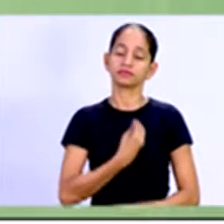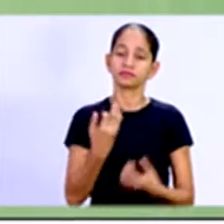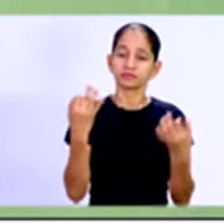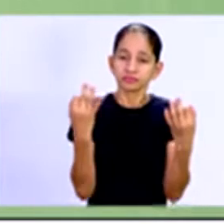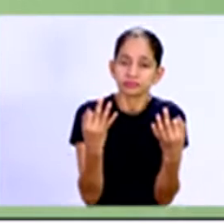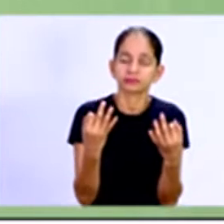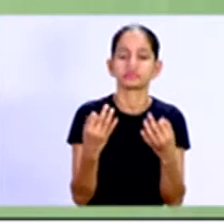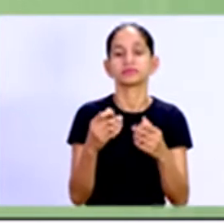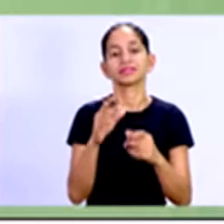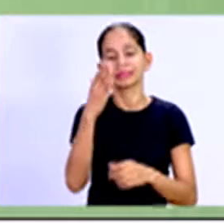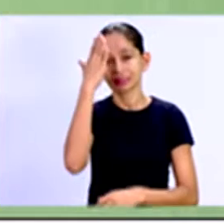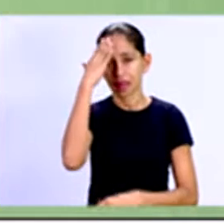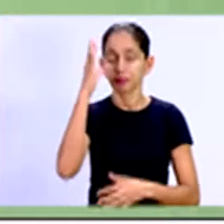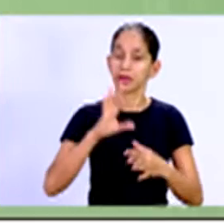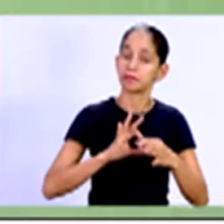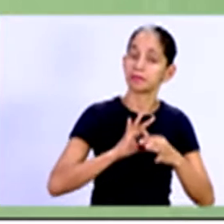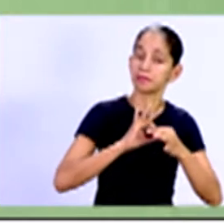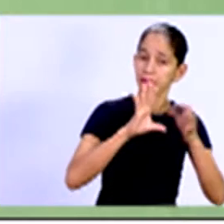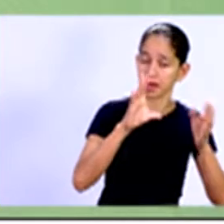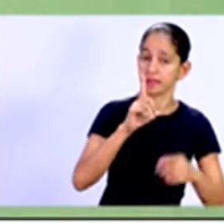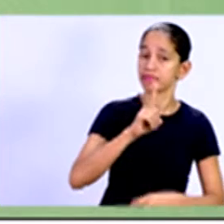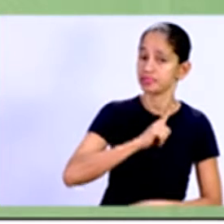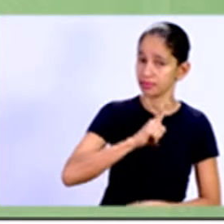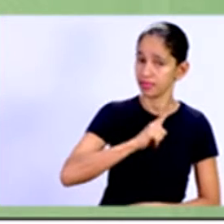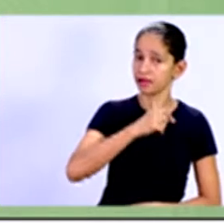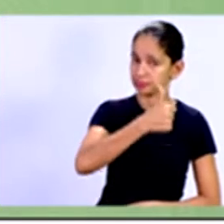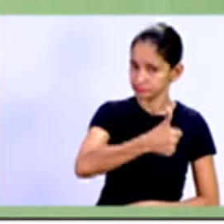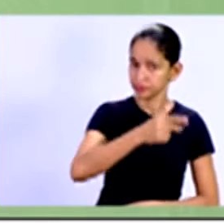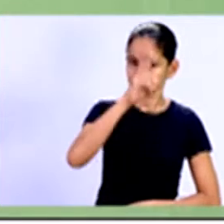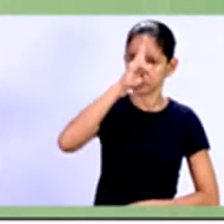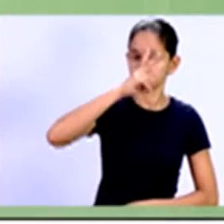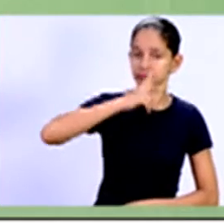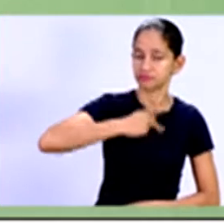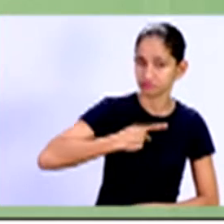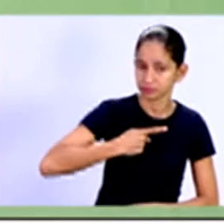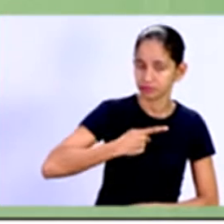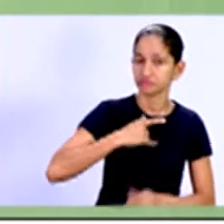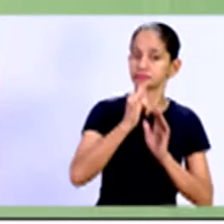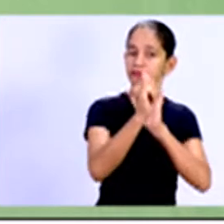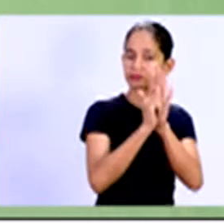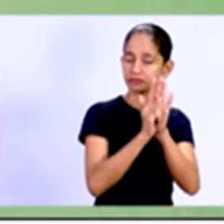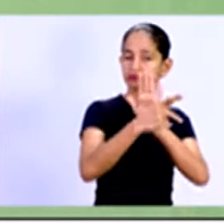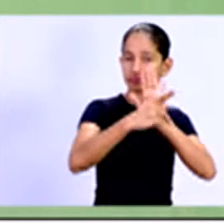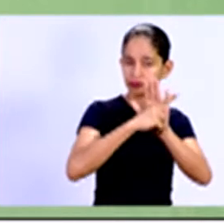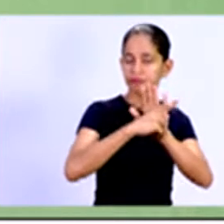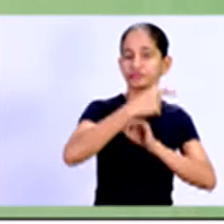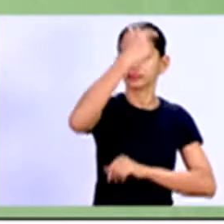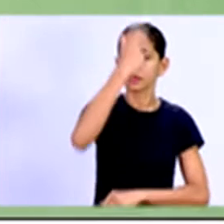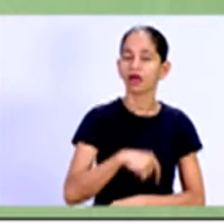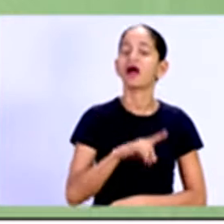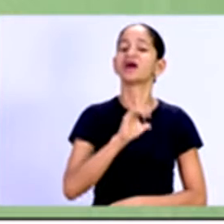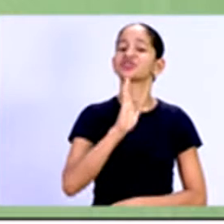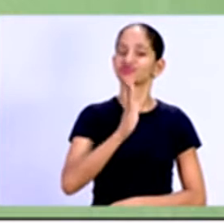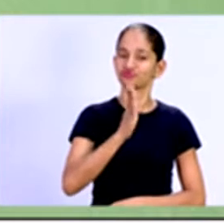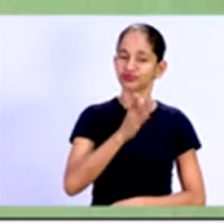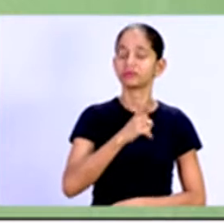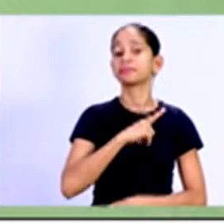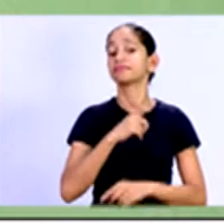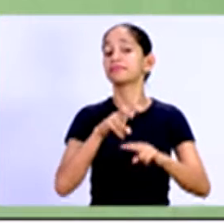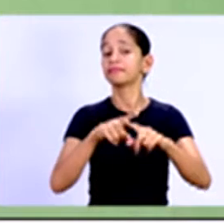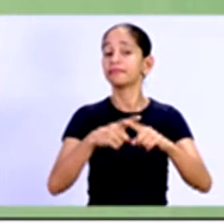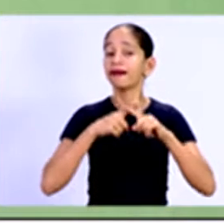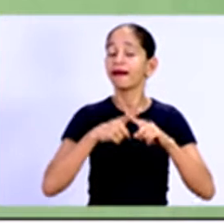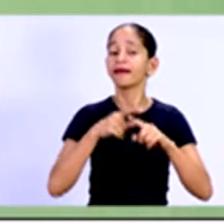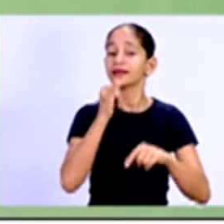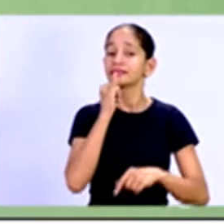sujeito ético, a liberdade e a autonomia de personalidade. O sujeito ético ou moral, ele é